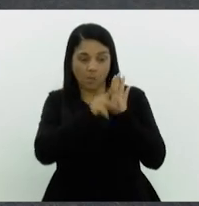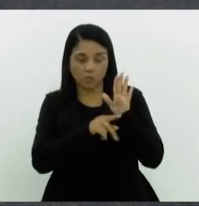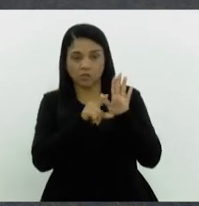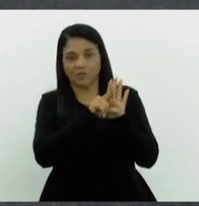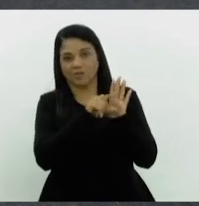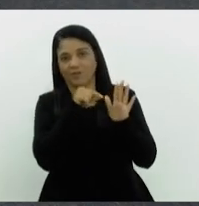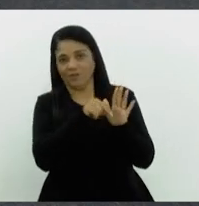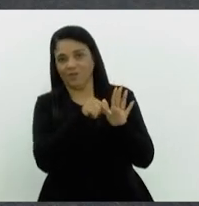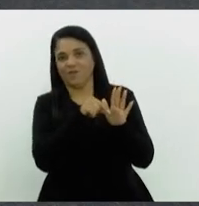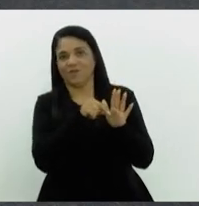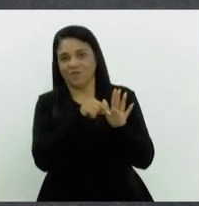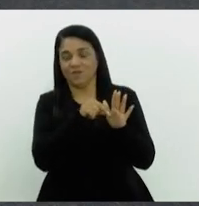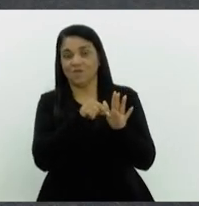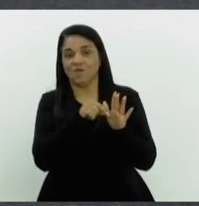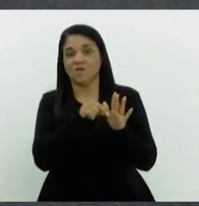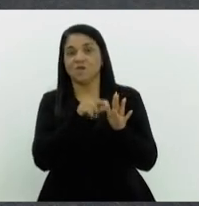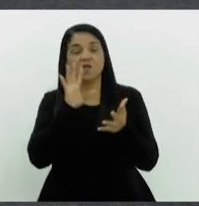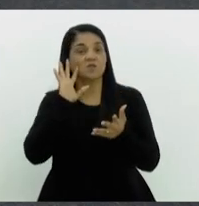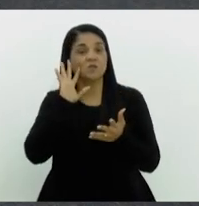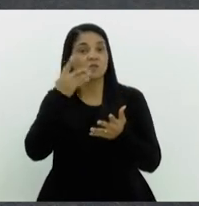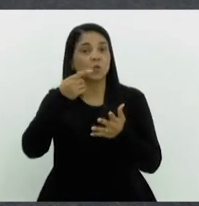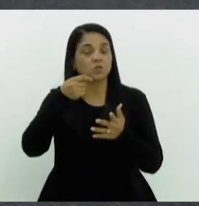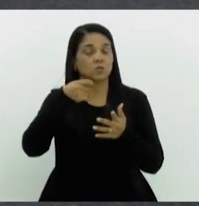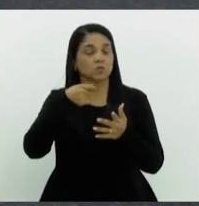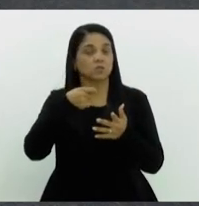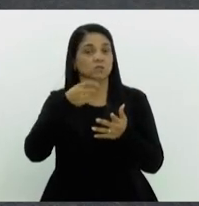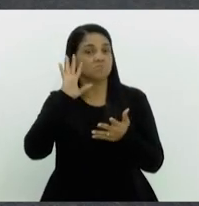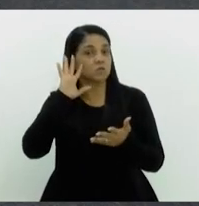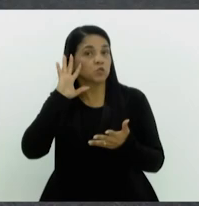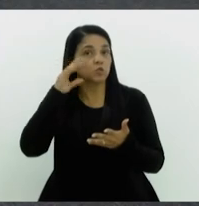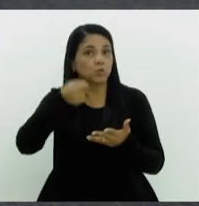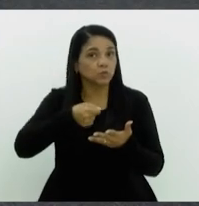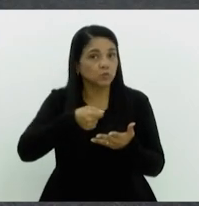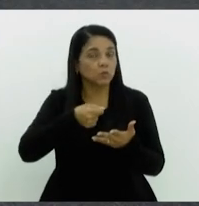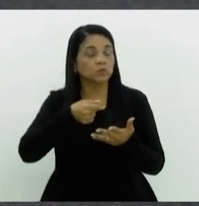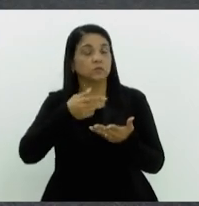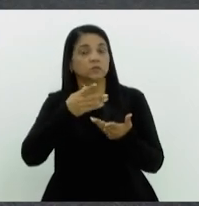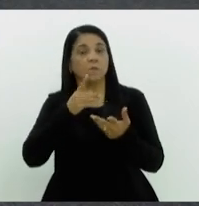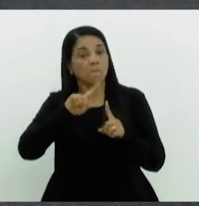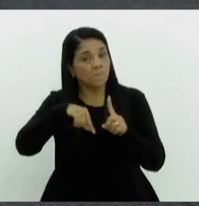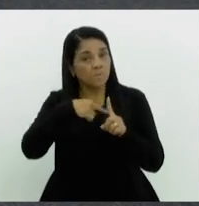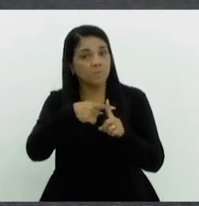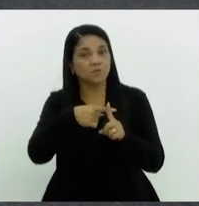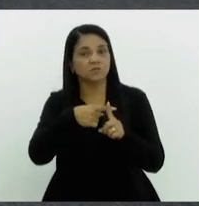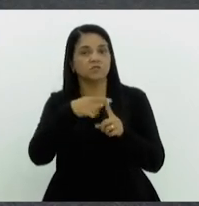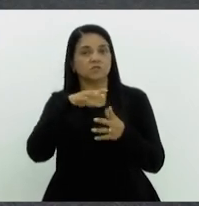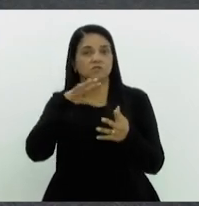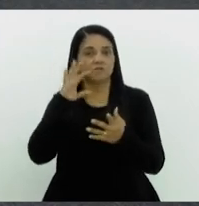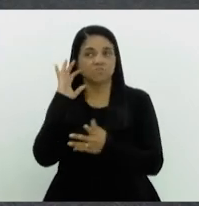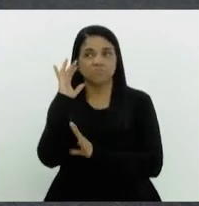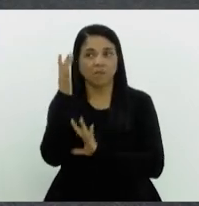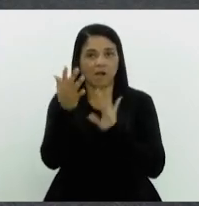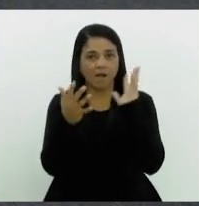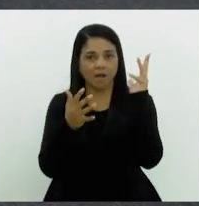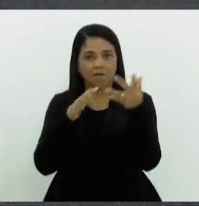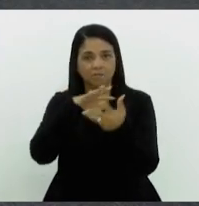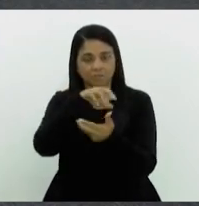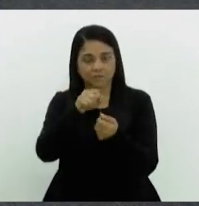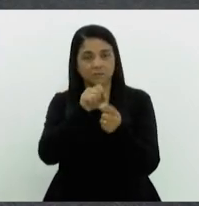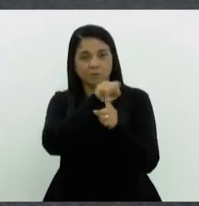as soluções que são dadas positivas, sob o ponto de vista ambiental, para a nossa